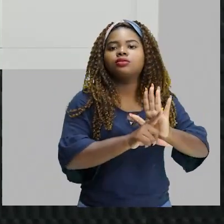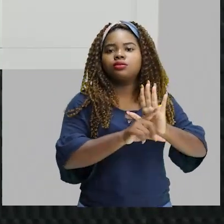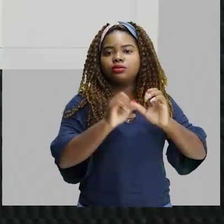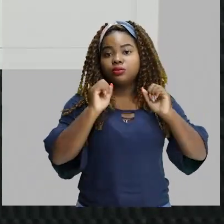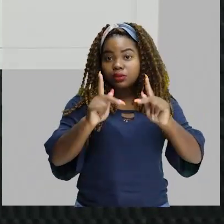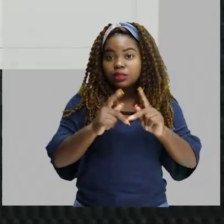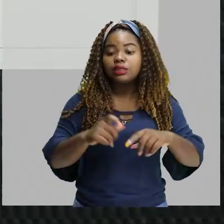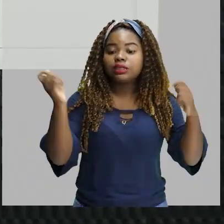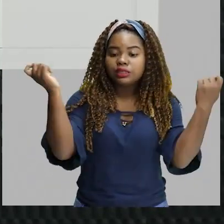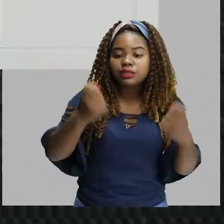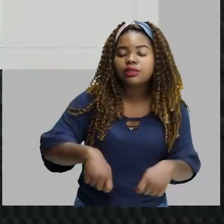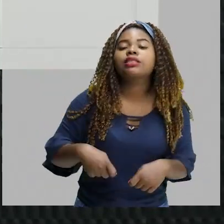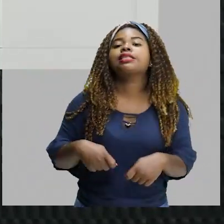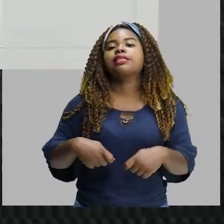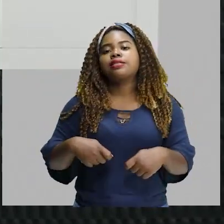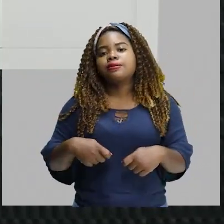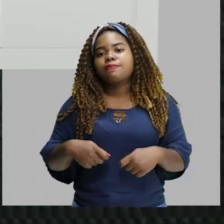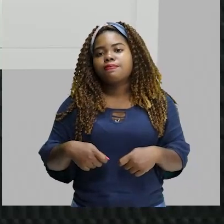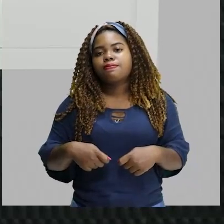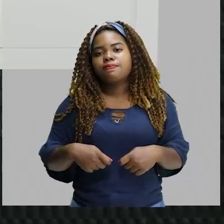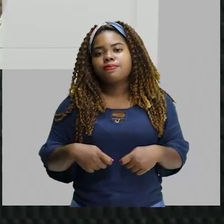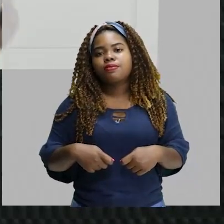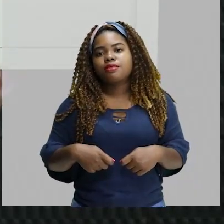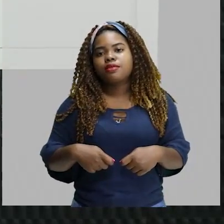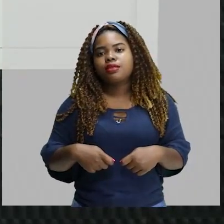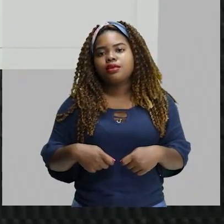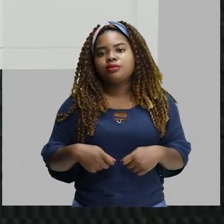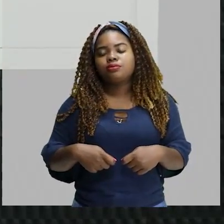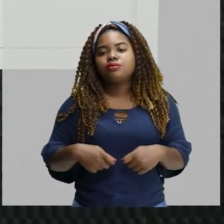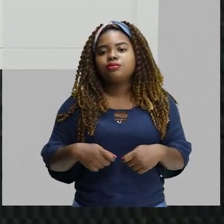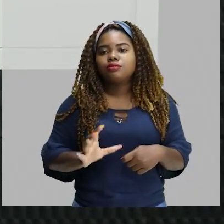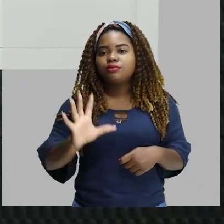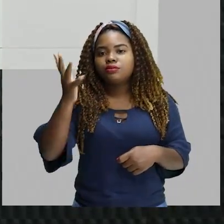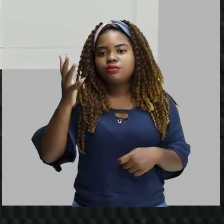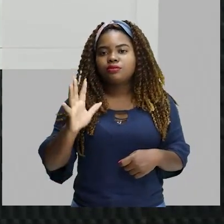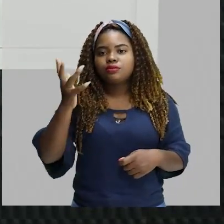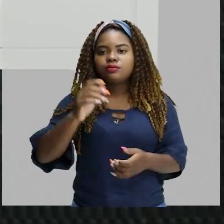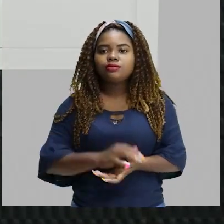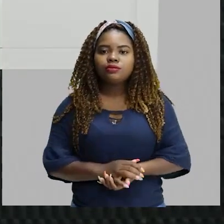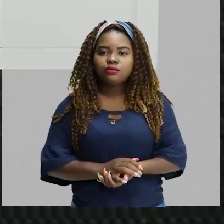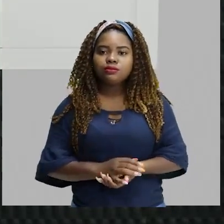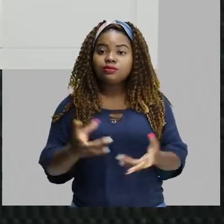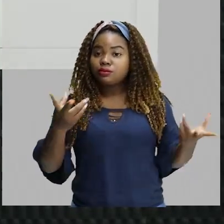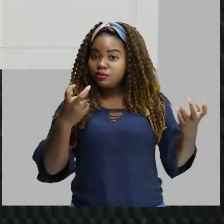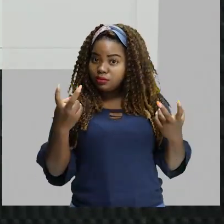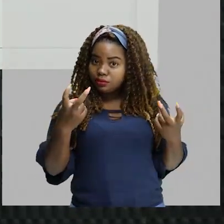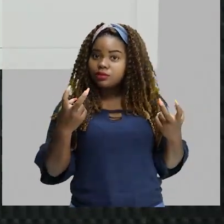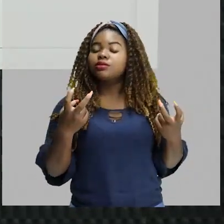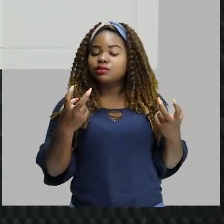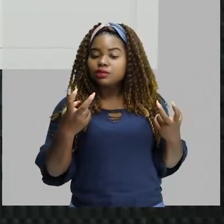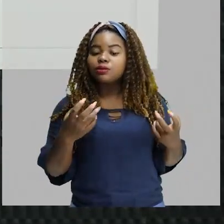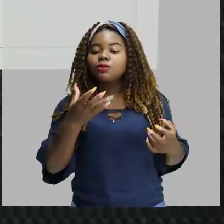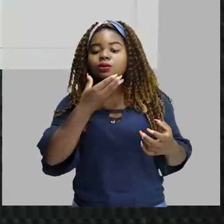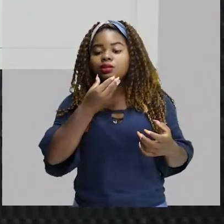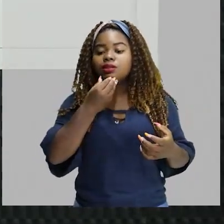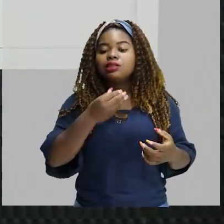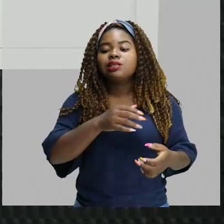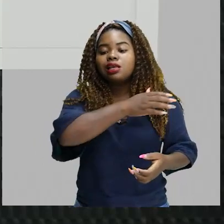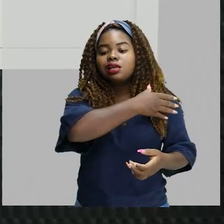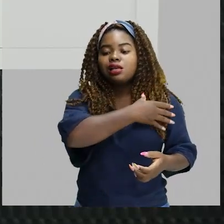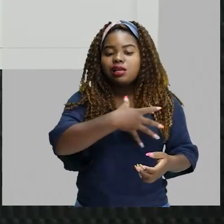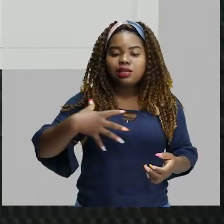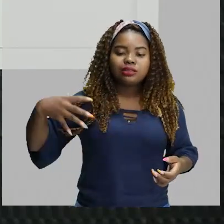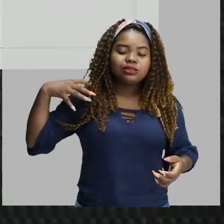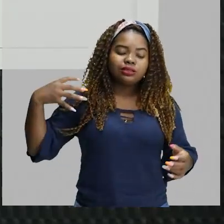extremamente possível de constatação. Então perceba que quando Aristóteles está começando